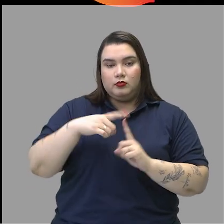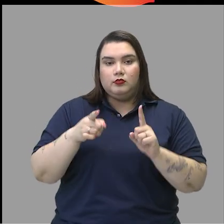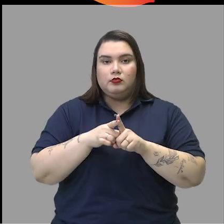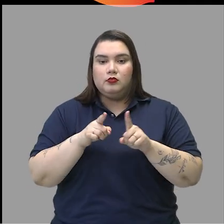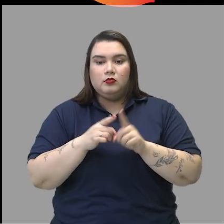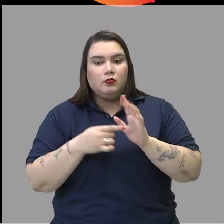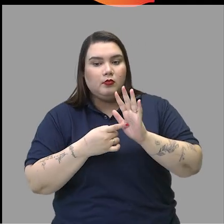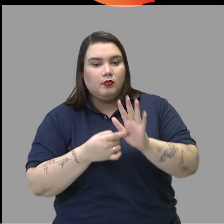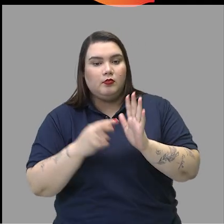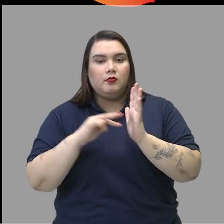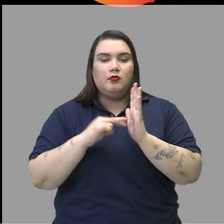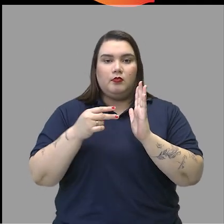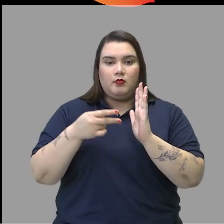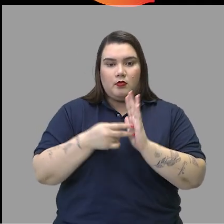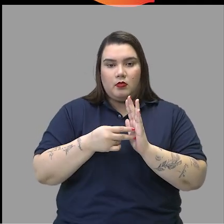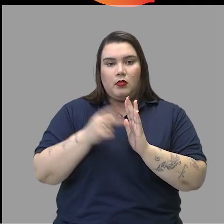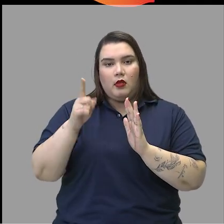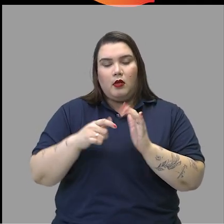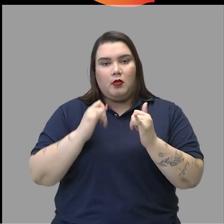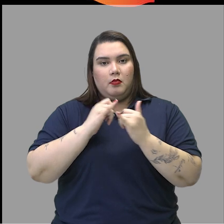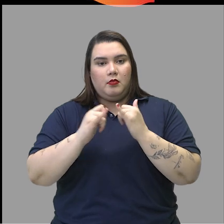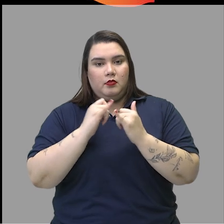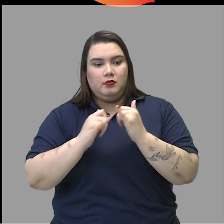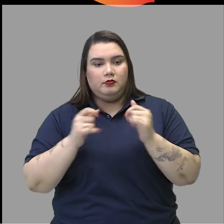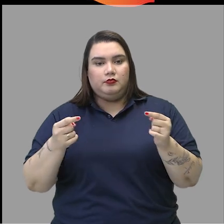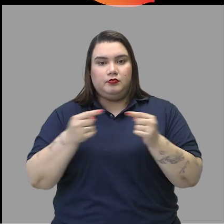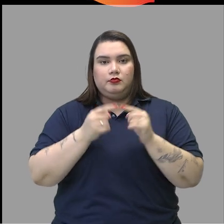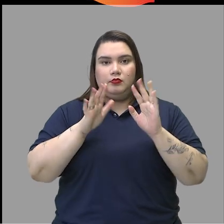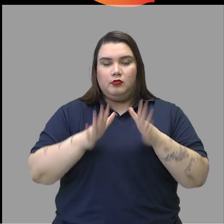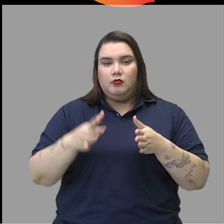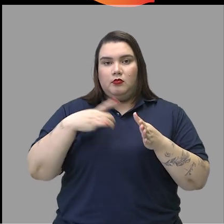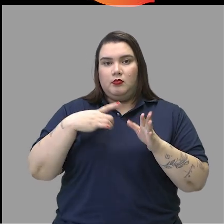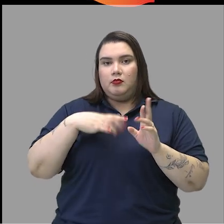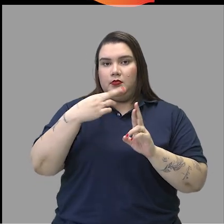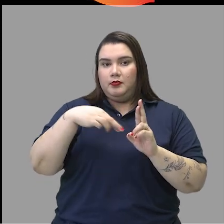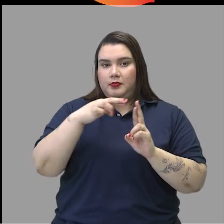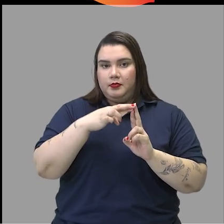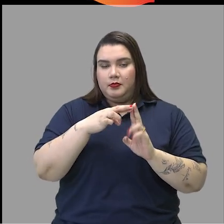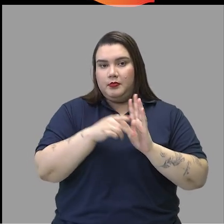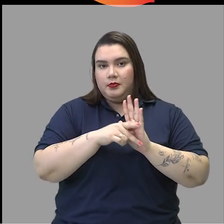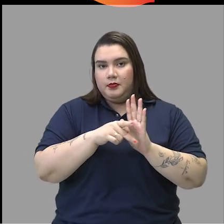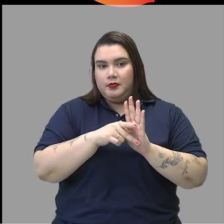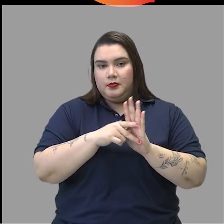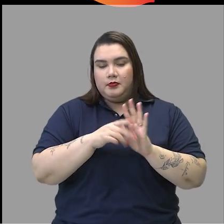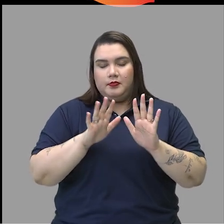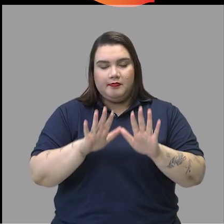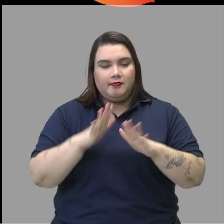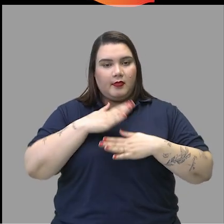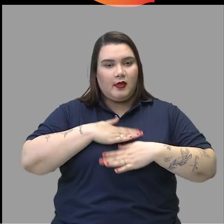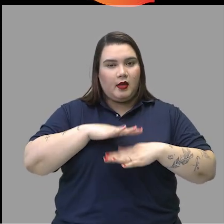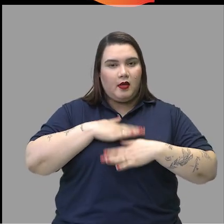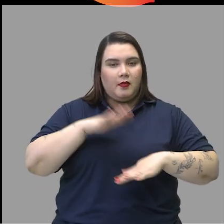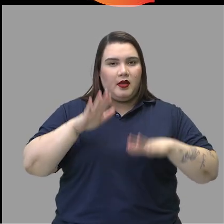assim, um significado que é mais parecido com aquilo que já existe de referência para mim. Calma.